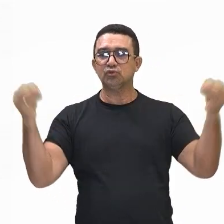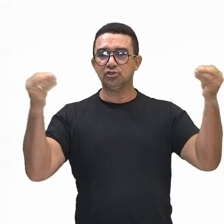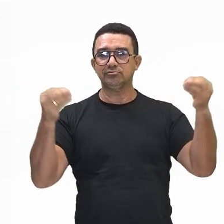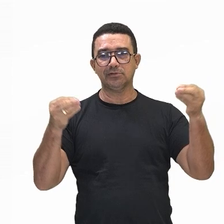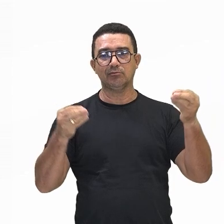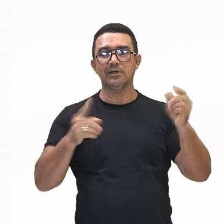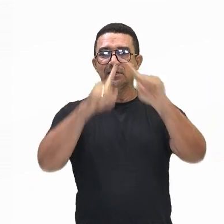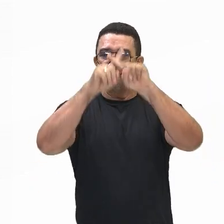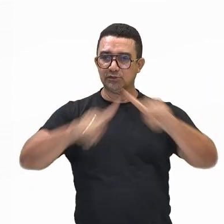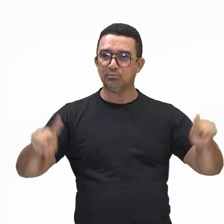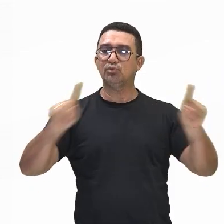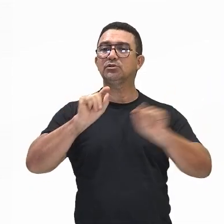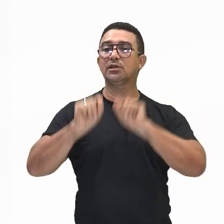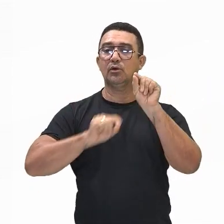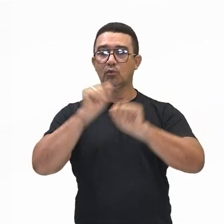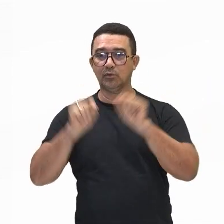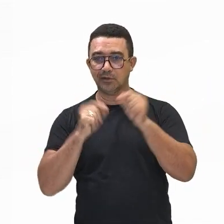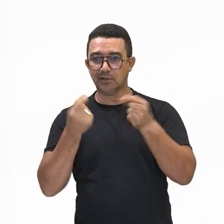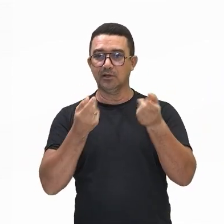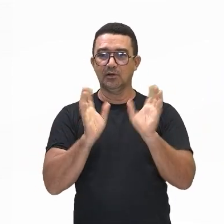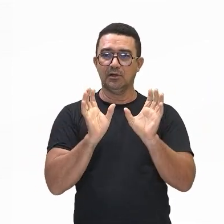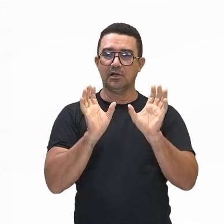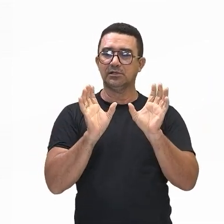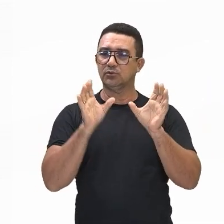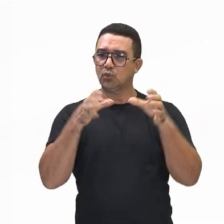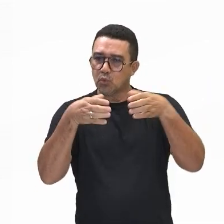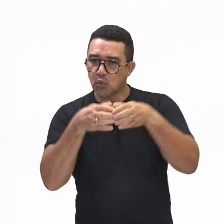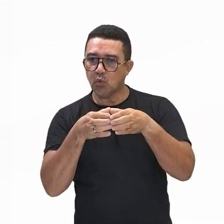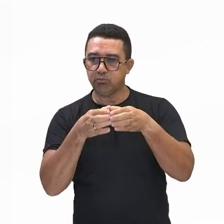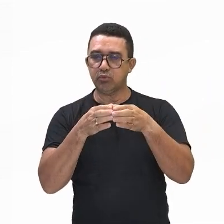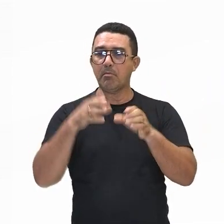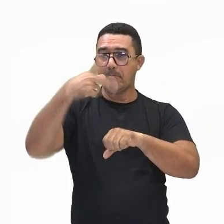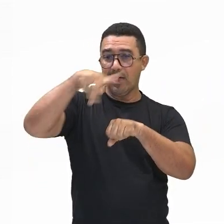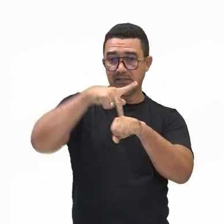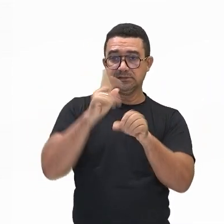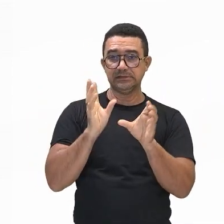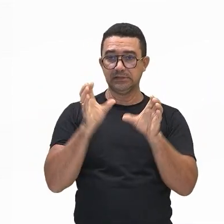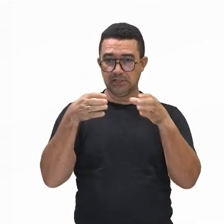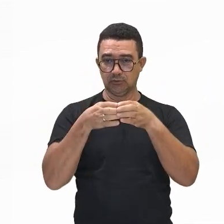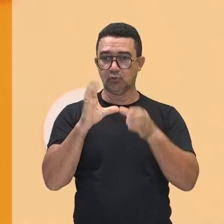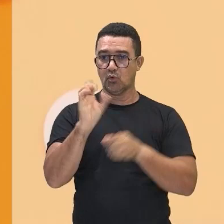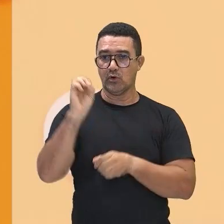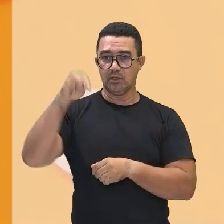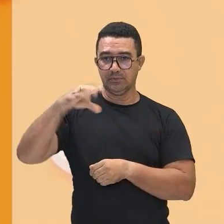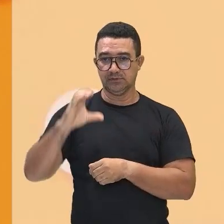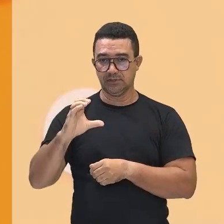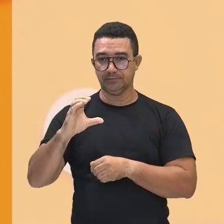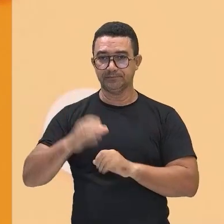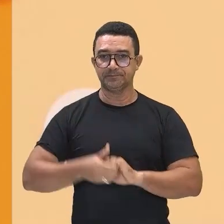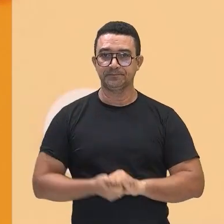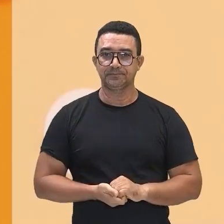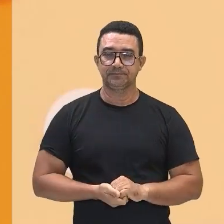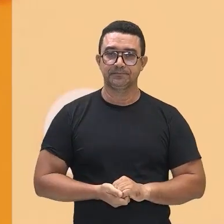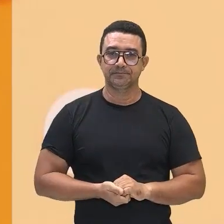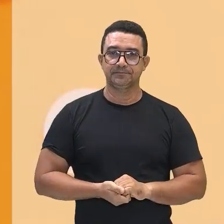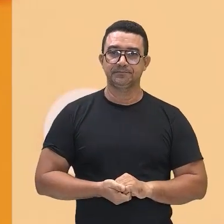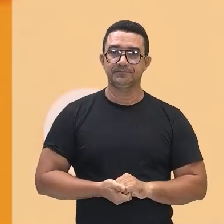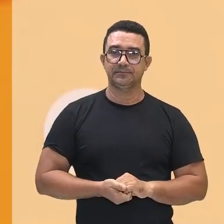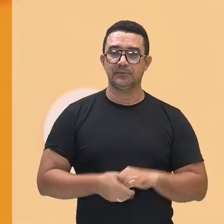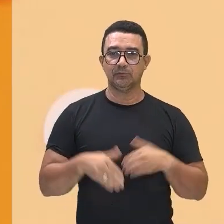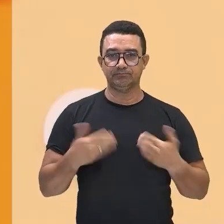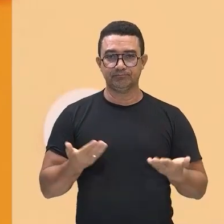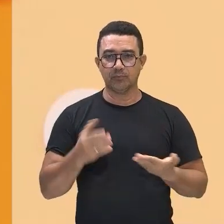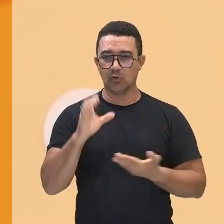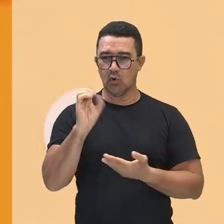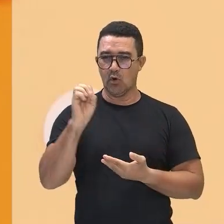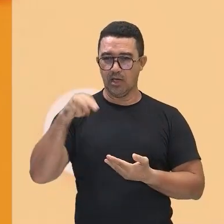né, entre os seus membros, entre os países membros que fazem parte da OMC, tá certo? Então, a OMC vai